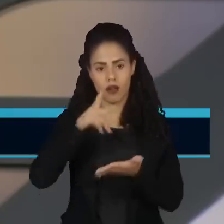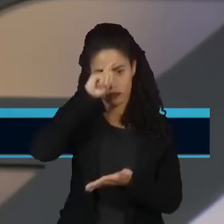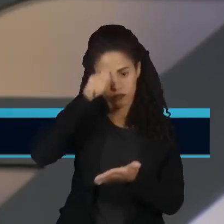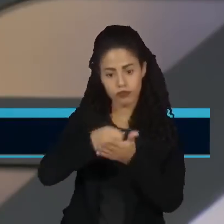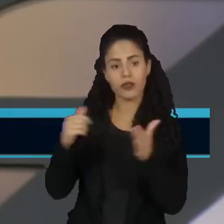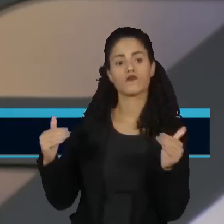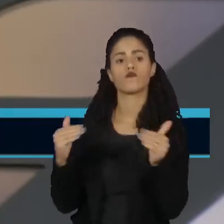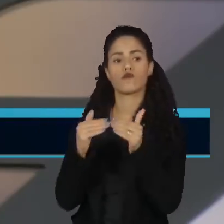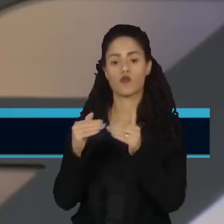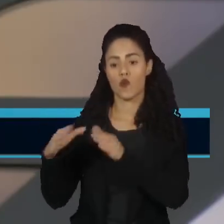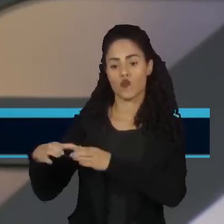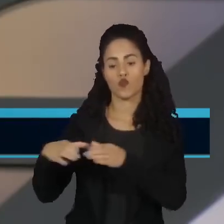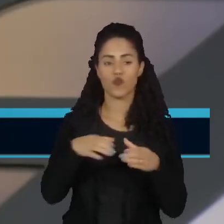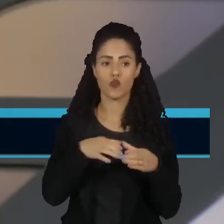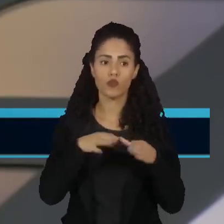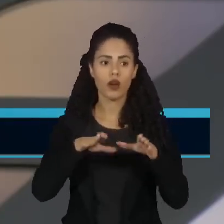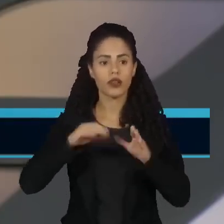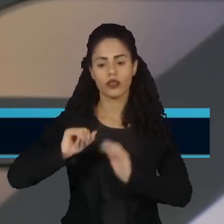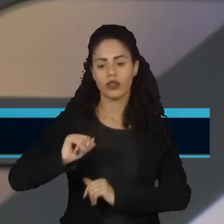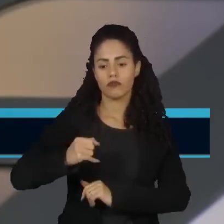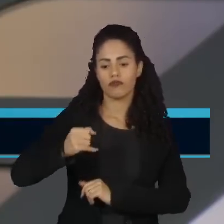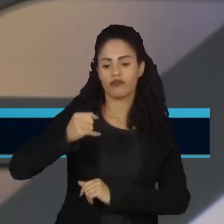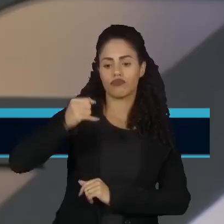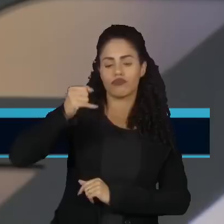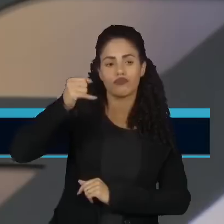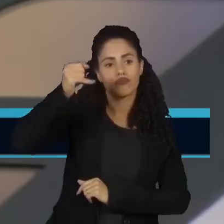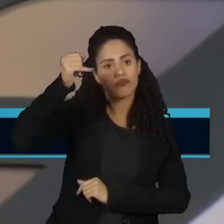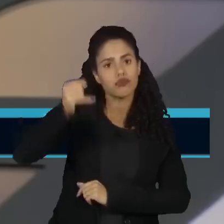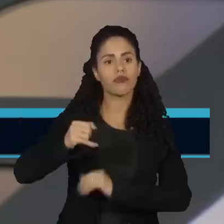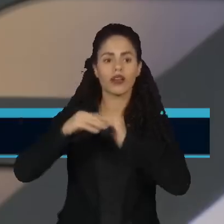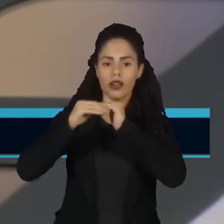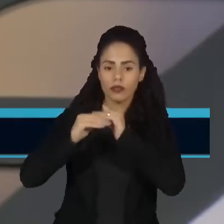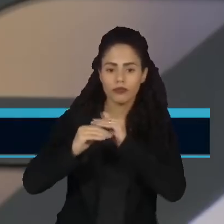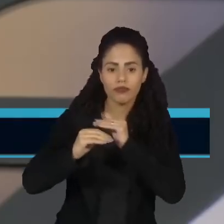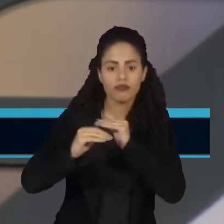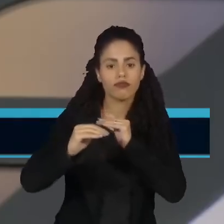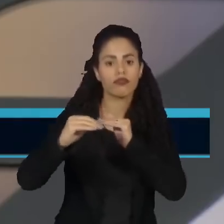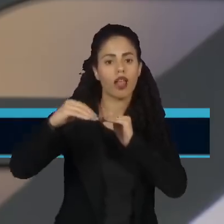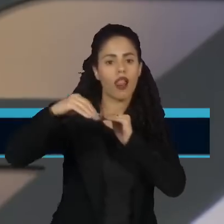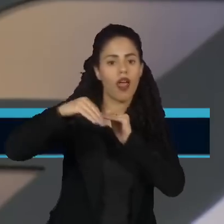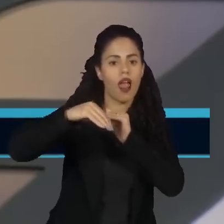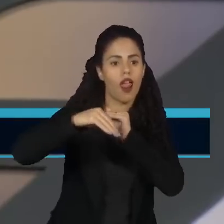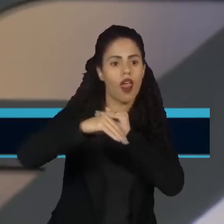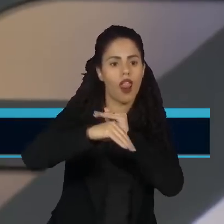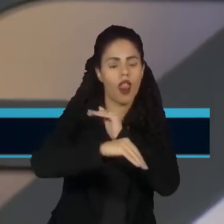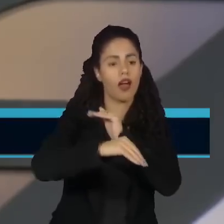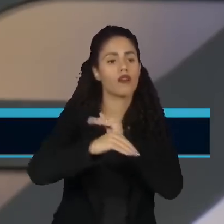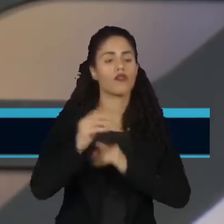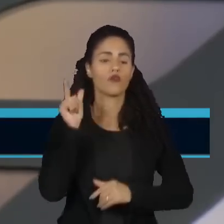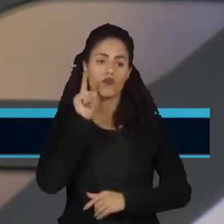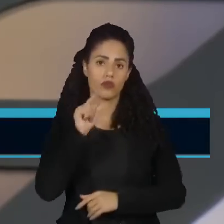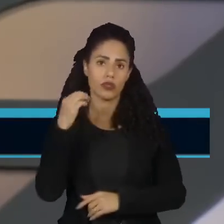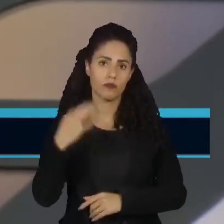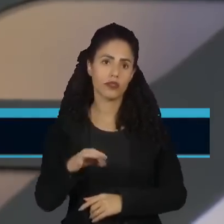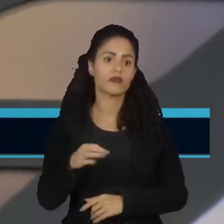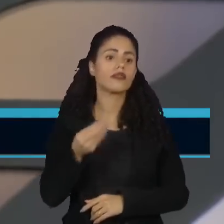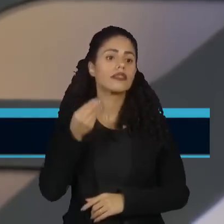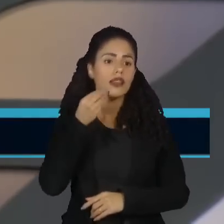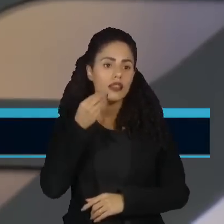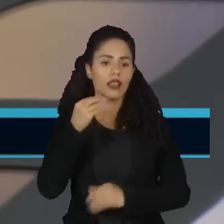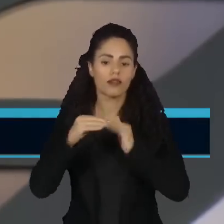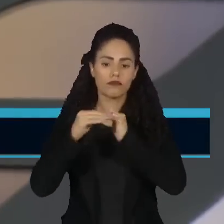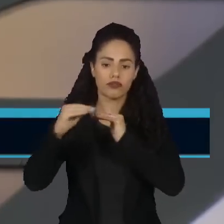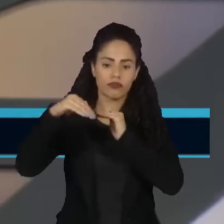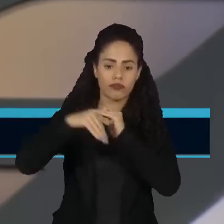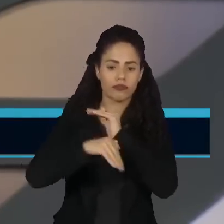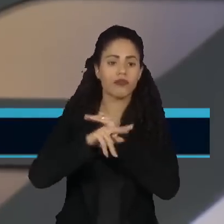unânime faz com que o juro de mais longo prazo, que é o mais relevante para a economia, ele provavelmente vai